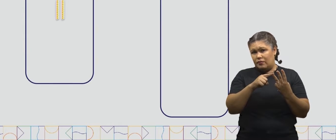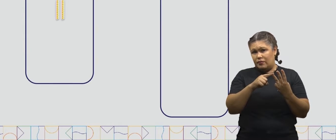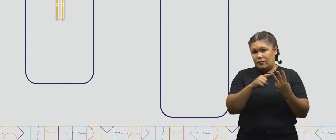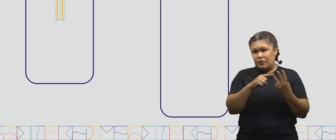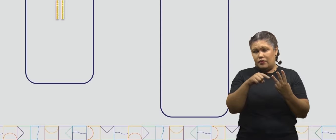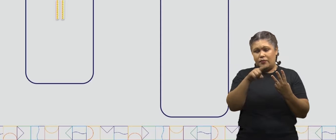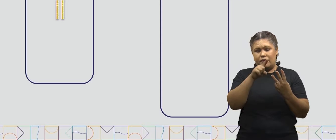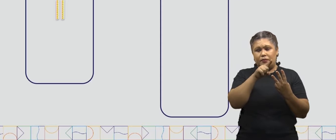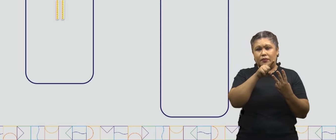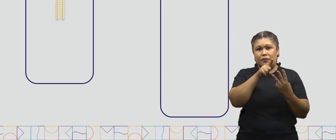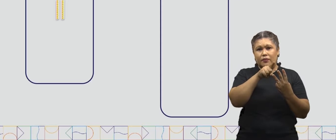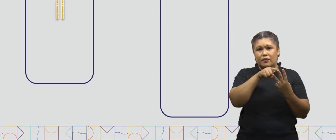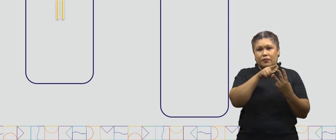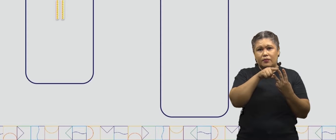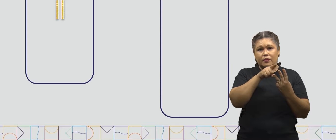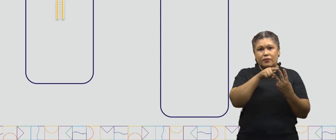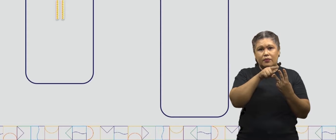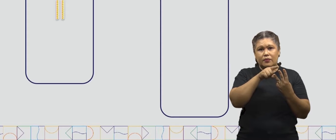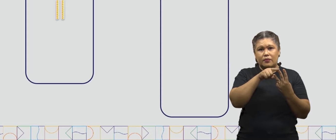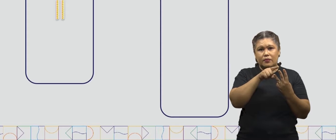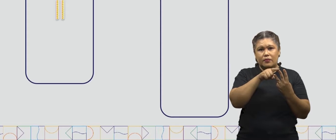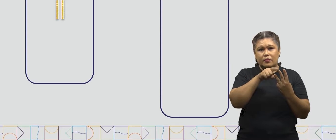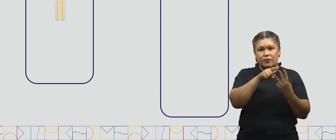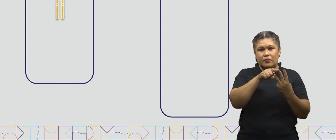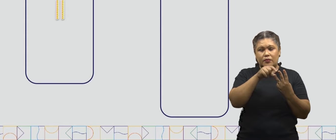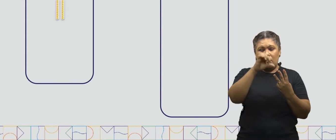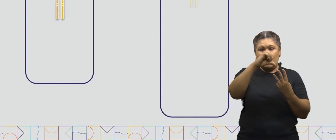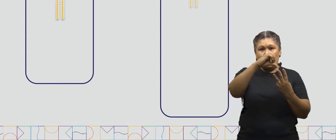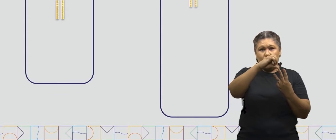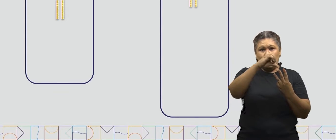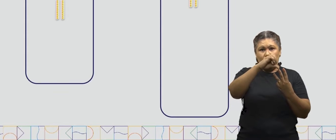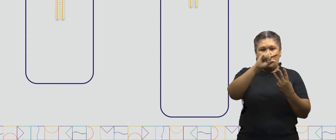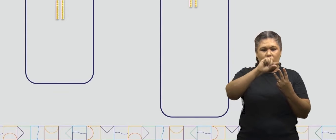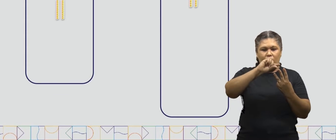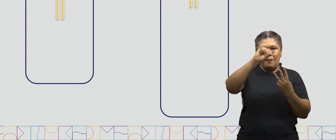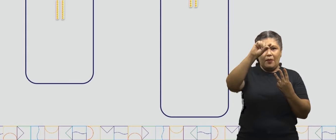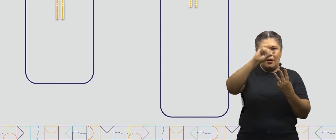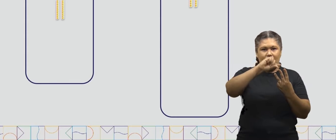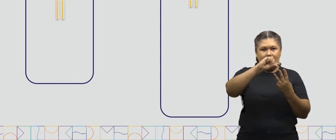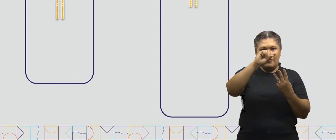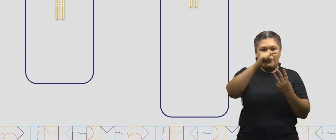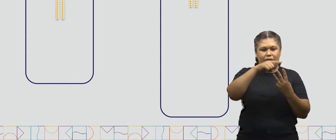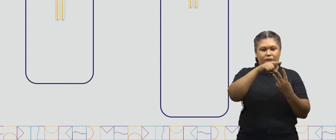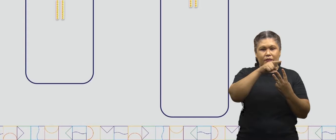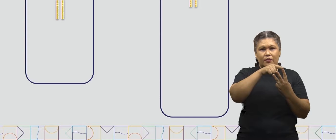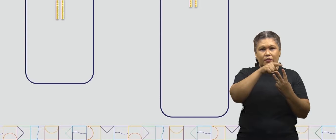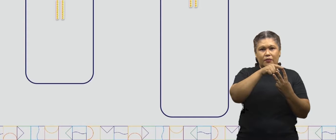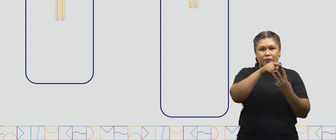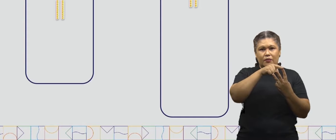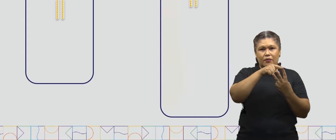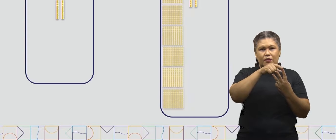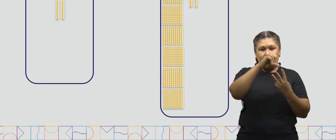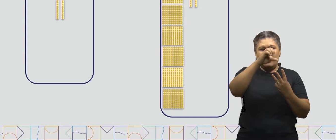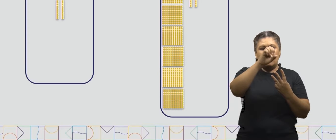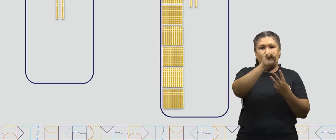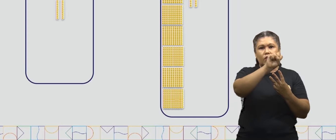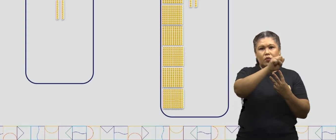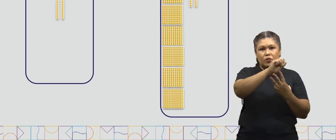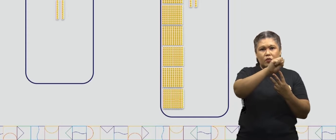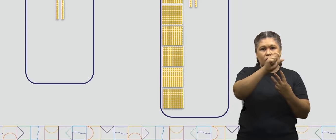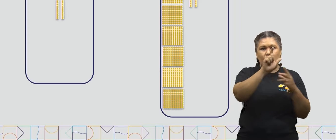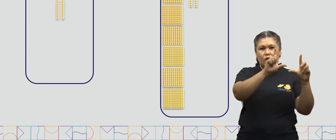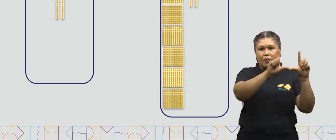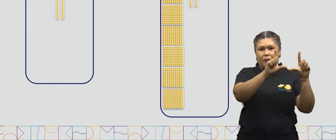nenhum cubinho, nós vamos colocar aí 9 barras e